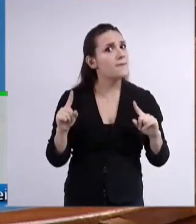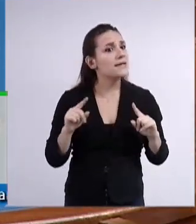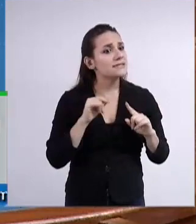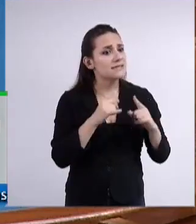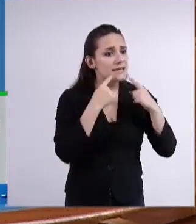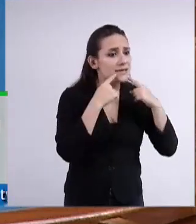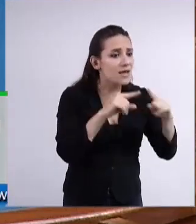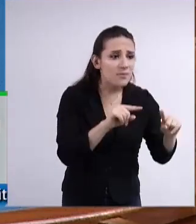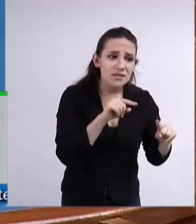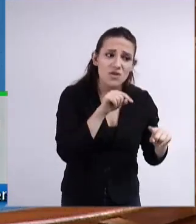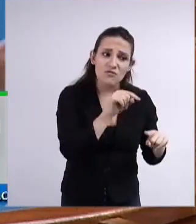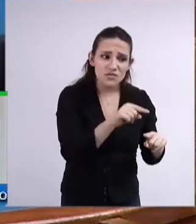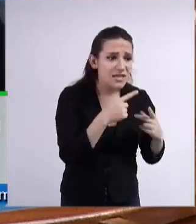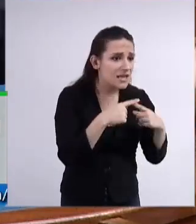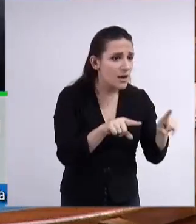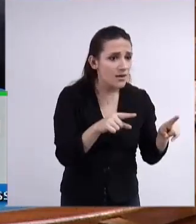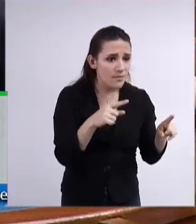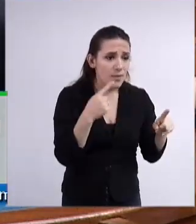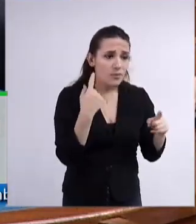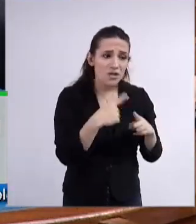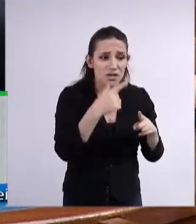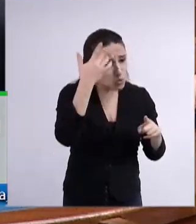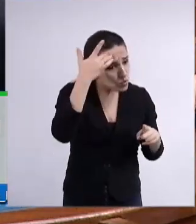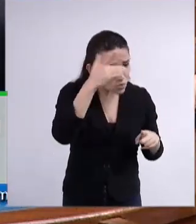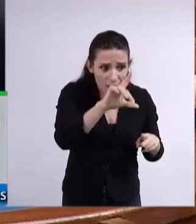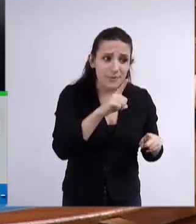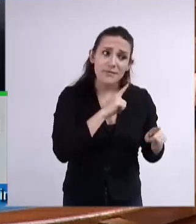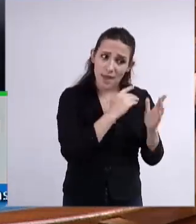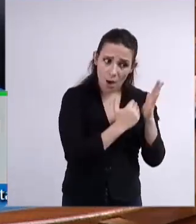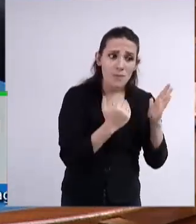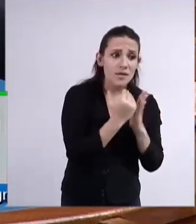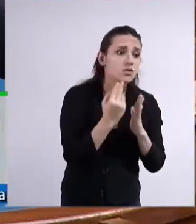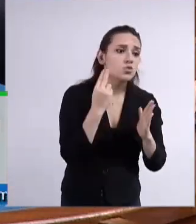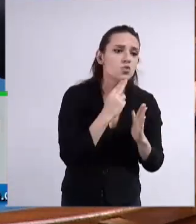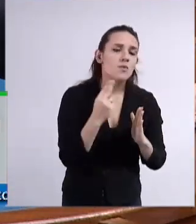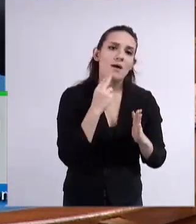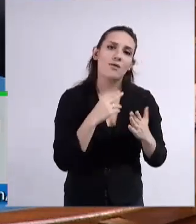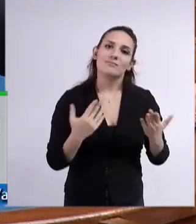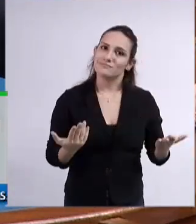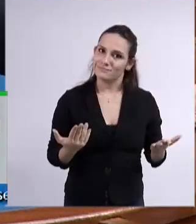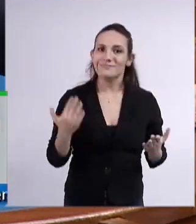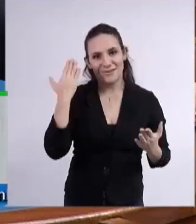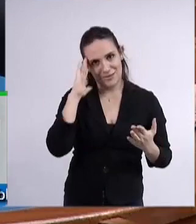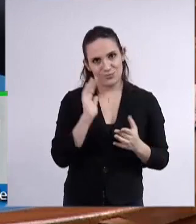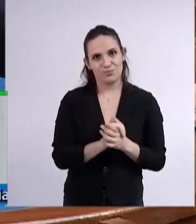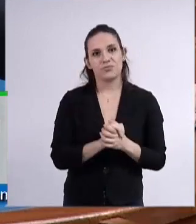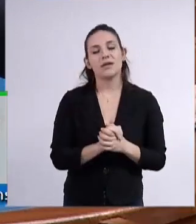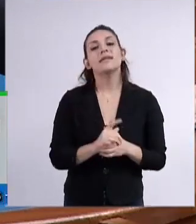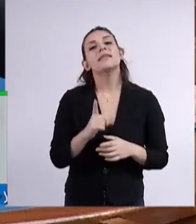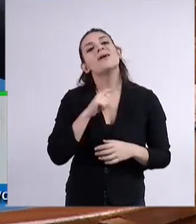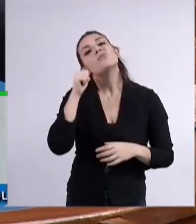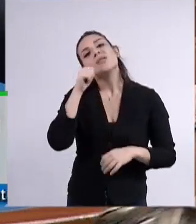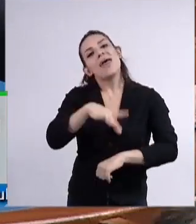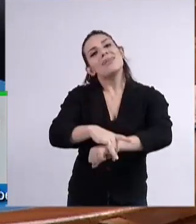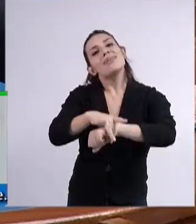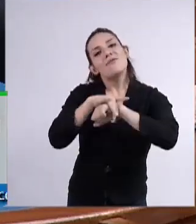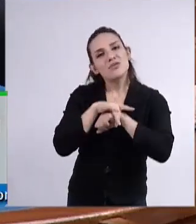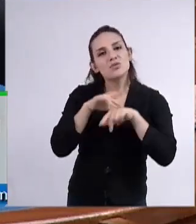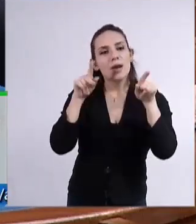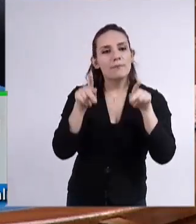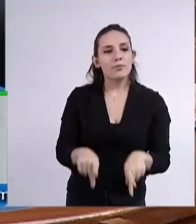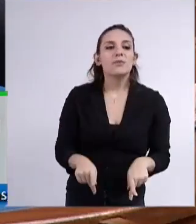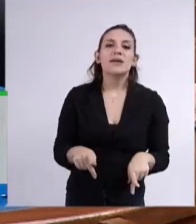de esclarecimento. E ficou muito claro aqui, na fala da doutora Marisa, defensora pública, que muitos